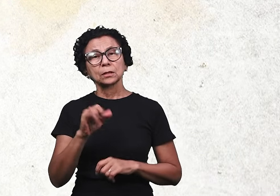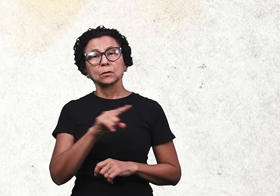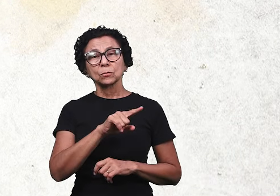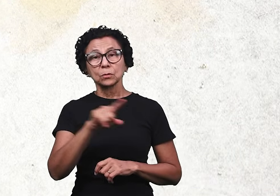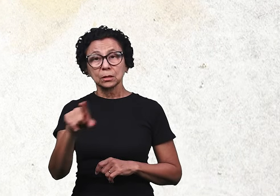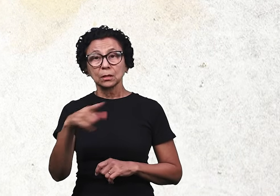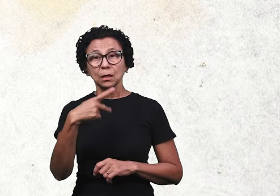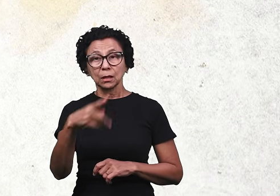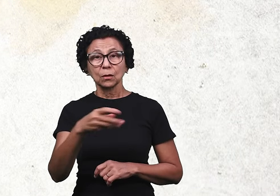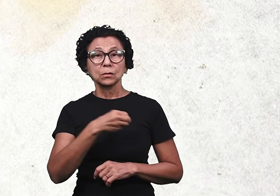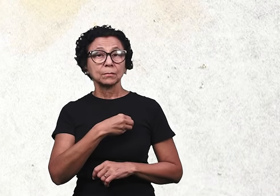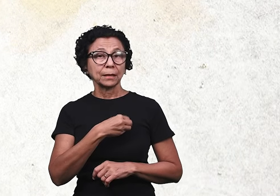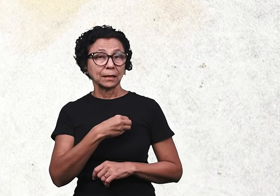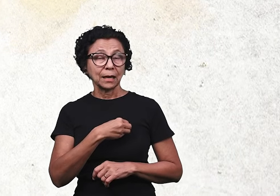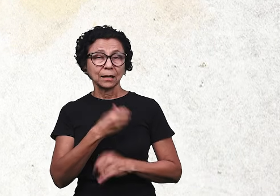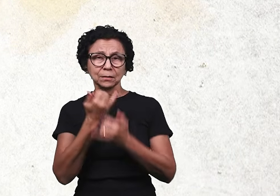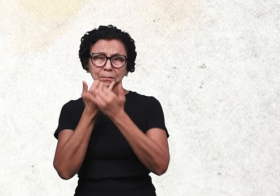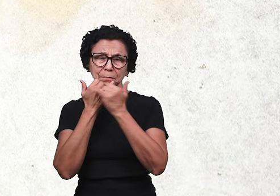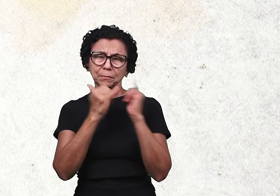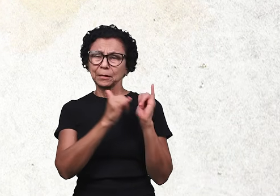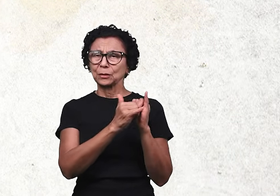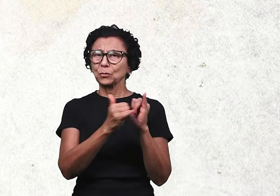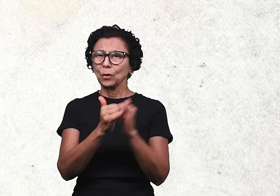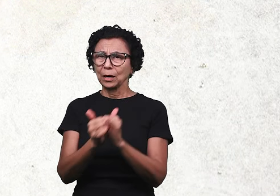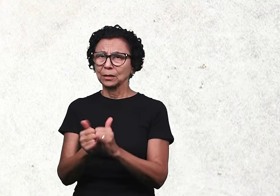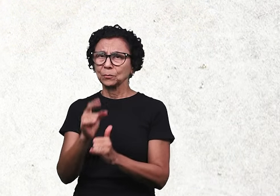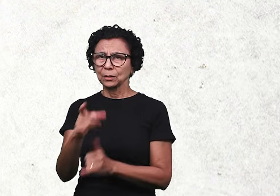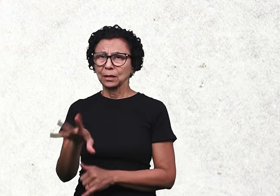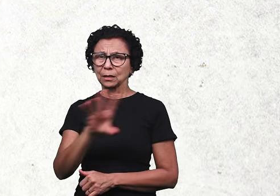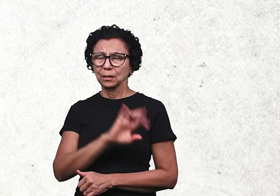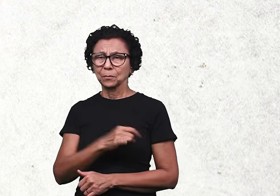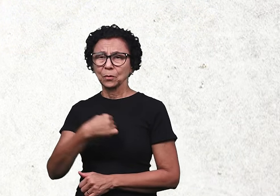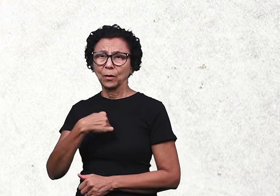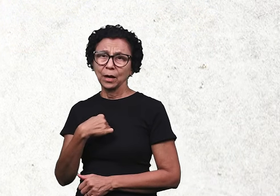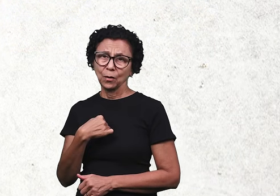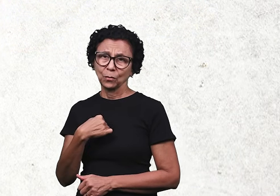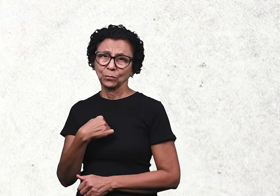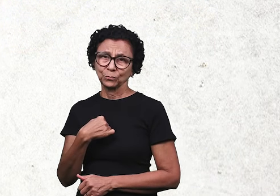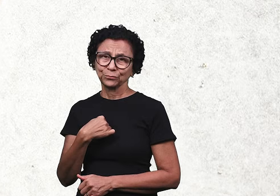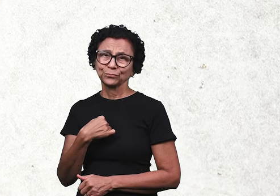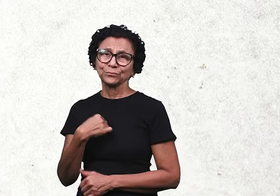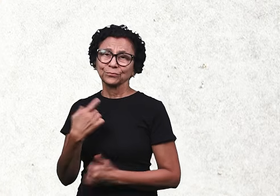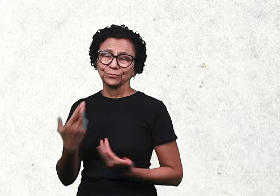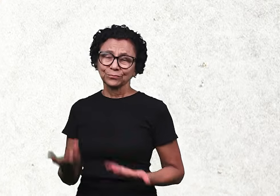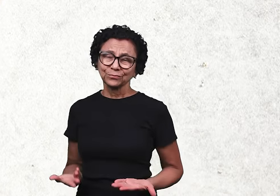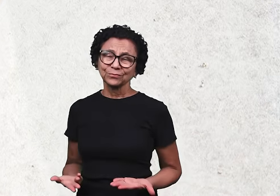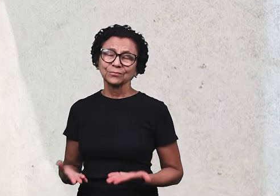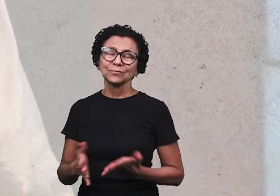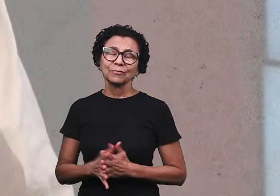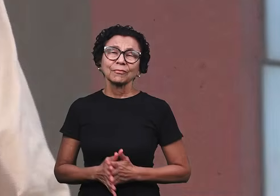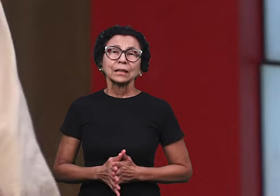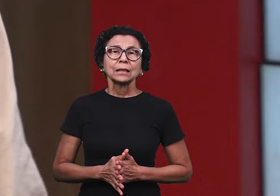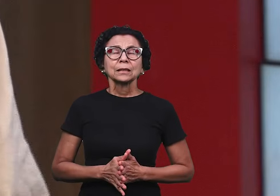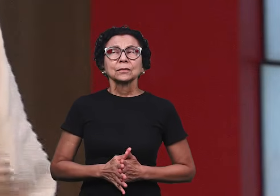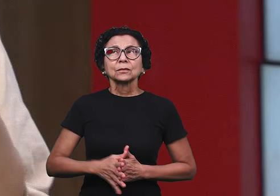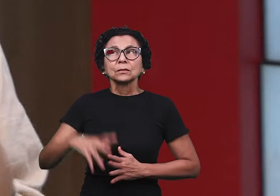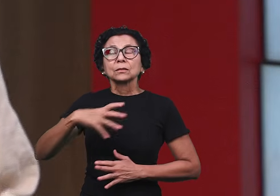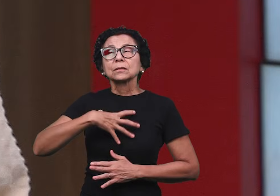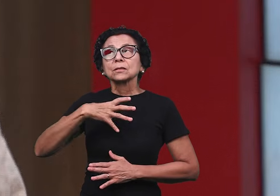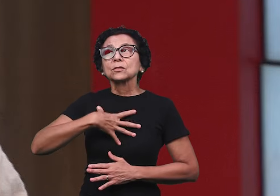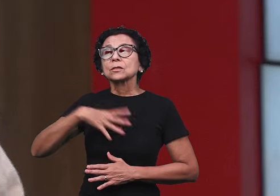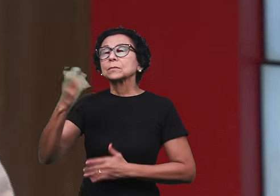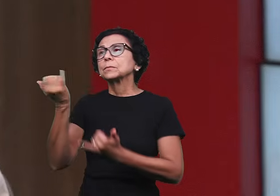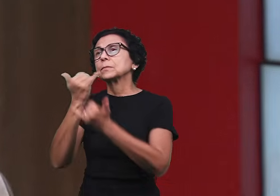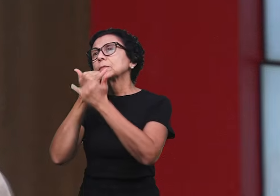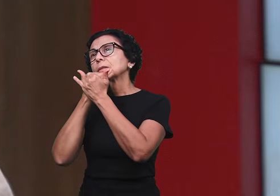muitos pecados lhes são perdoados, porque muito me amou, mas aquele quem pouco é perdoado, pouco ama. Então, quando nós sentimos o